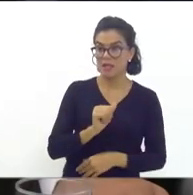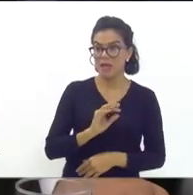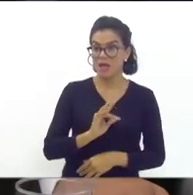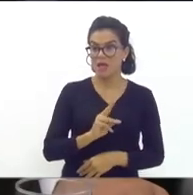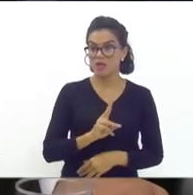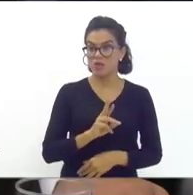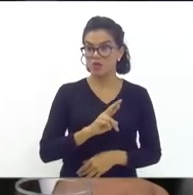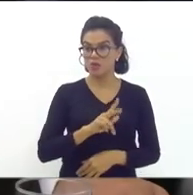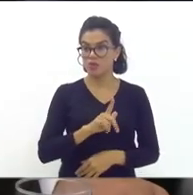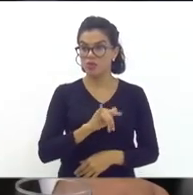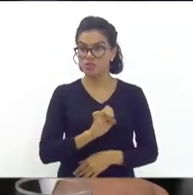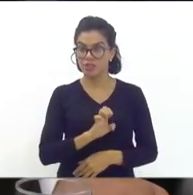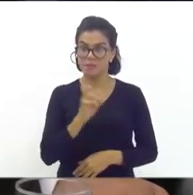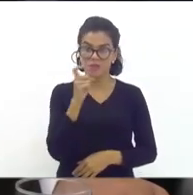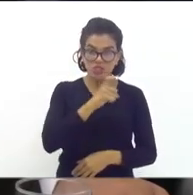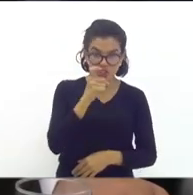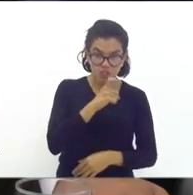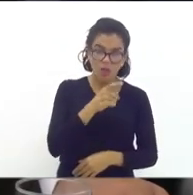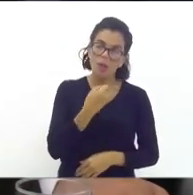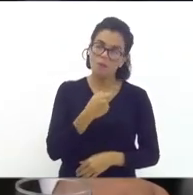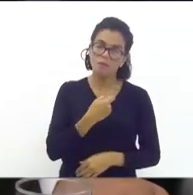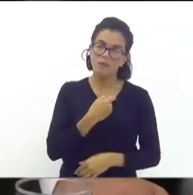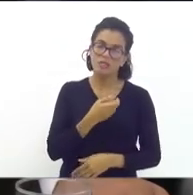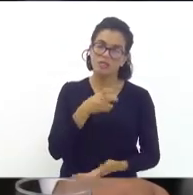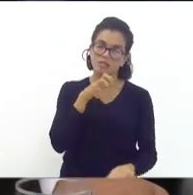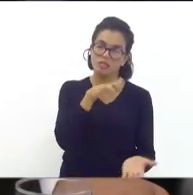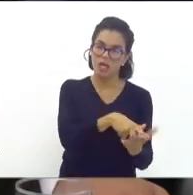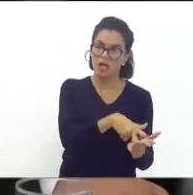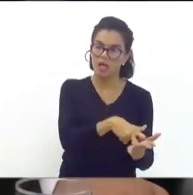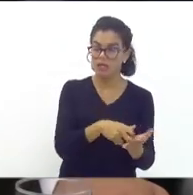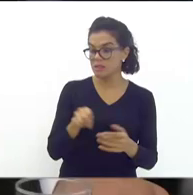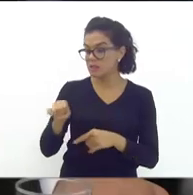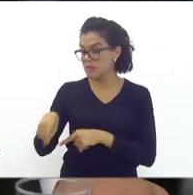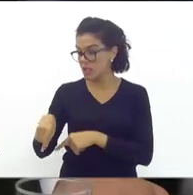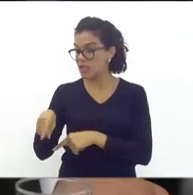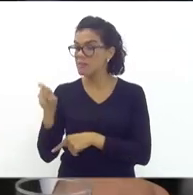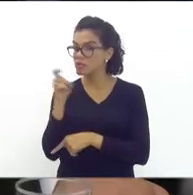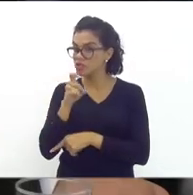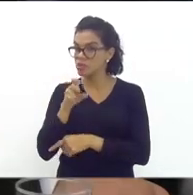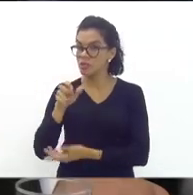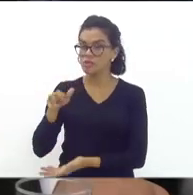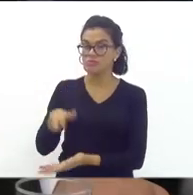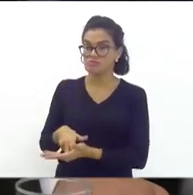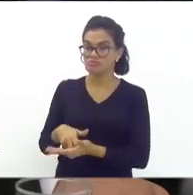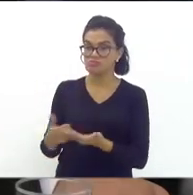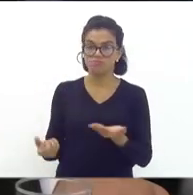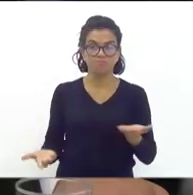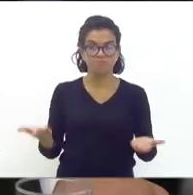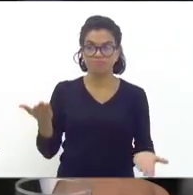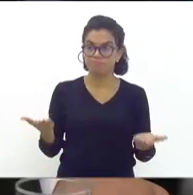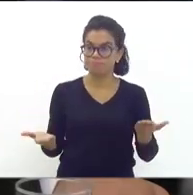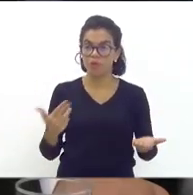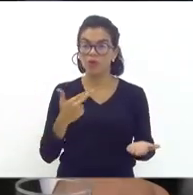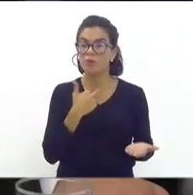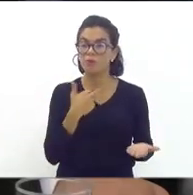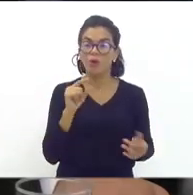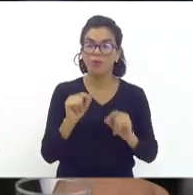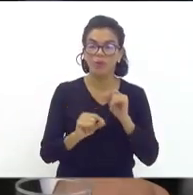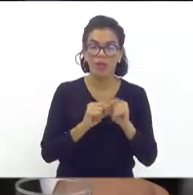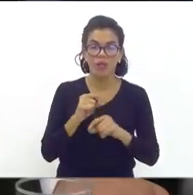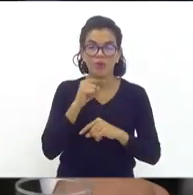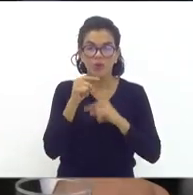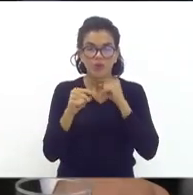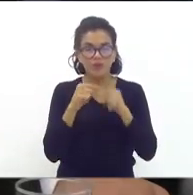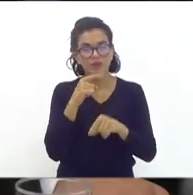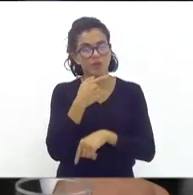não tem que ser responsabilizada se o presidente da janela está mentindo tem que ser Responsabilidade agora não pode ficar essa dúvida